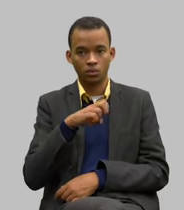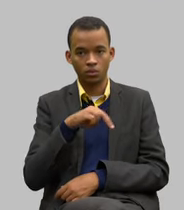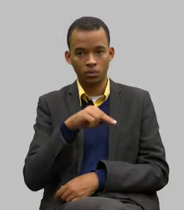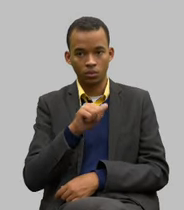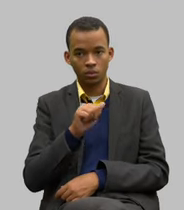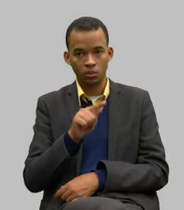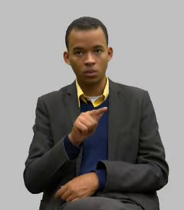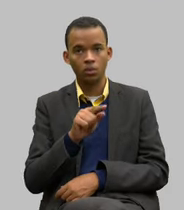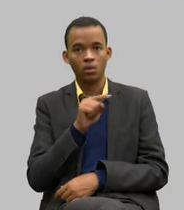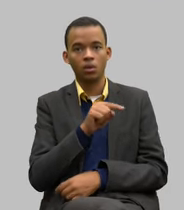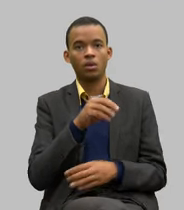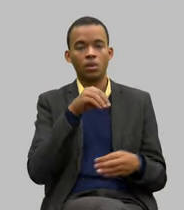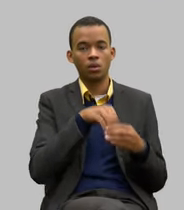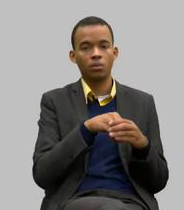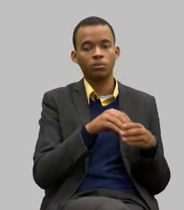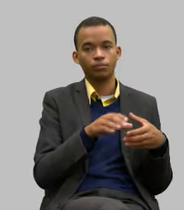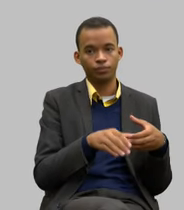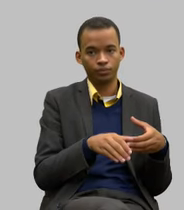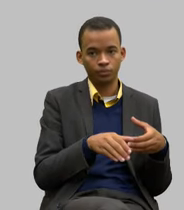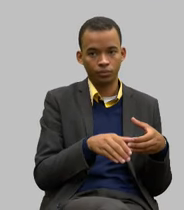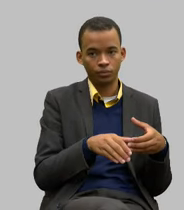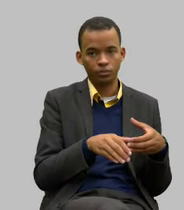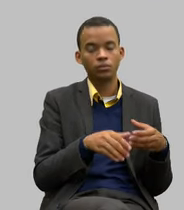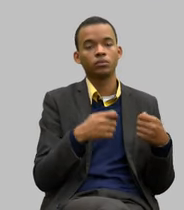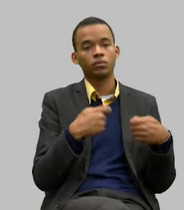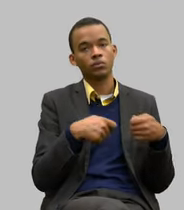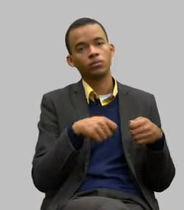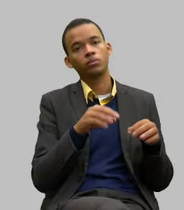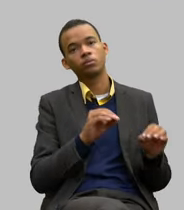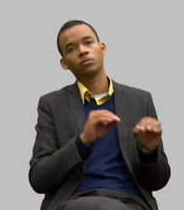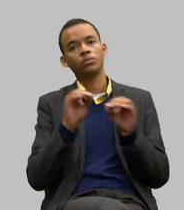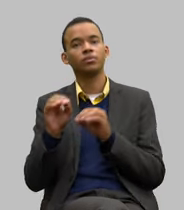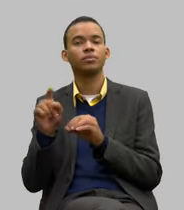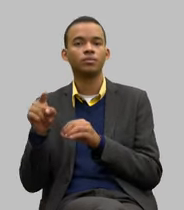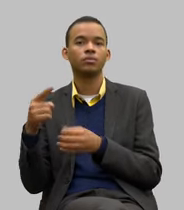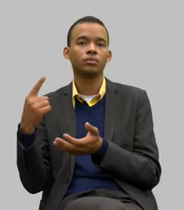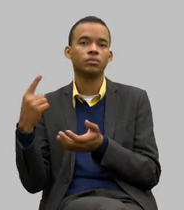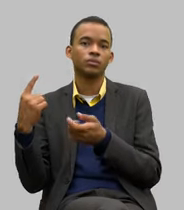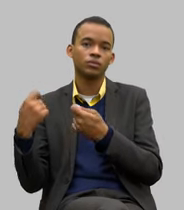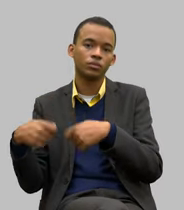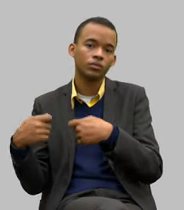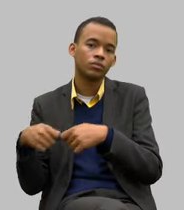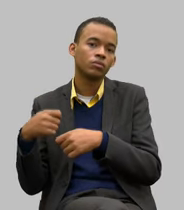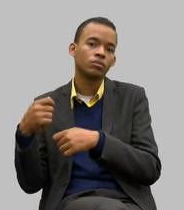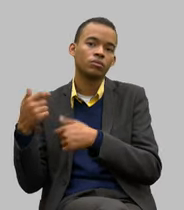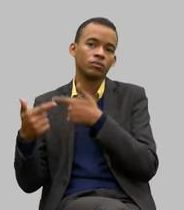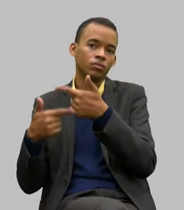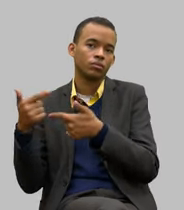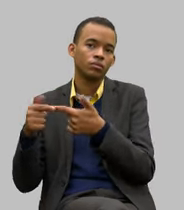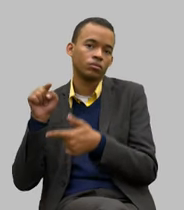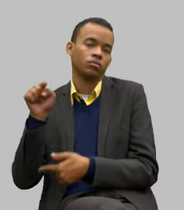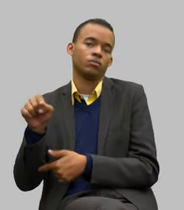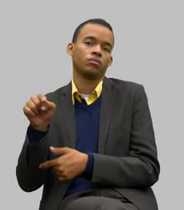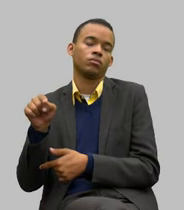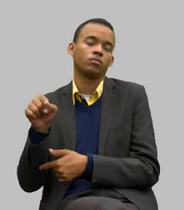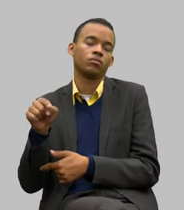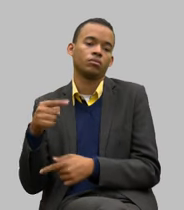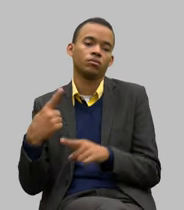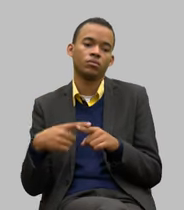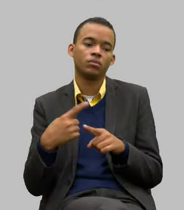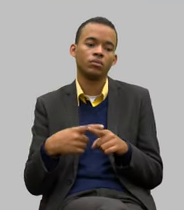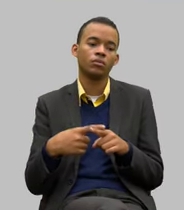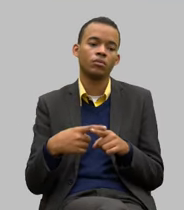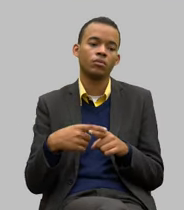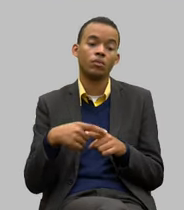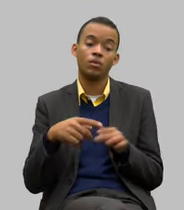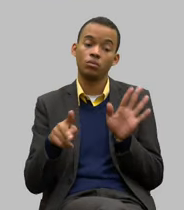tenha unidades com probabilidade de fechamento tendo servidores na cidade administrativa Isso não rável é bom que o senhor é bom que os